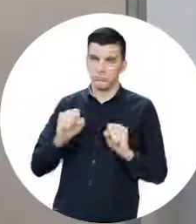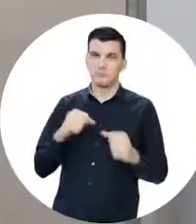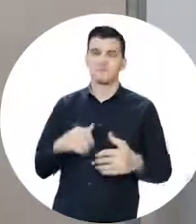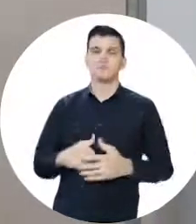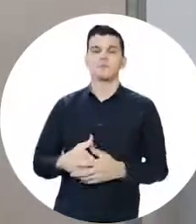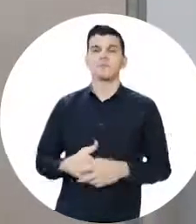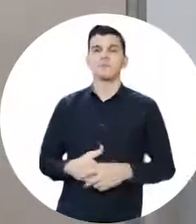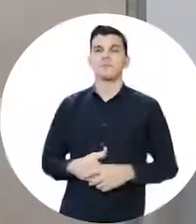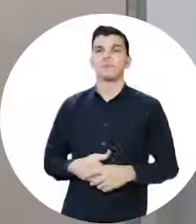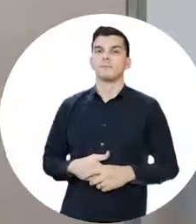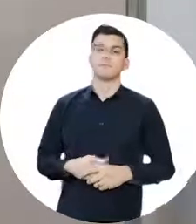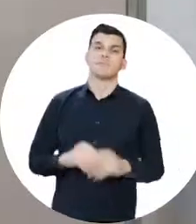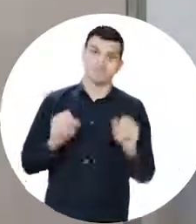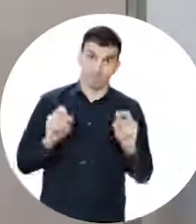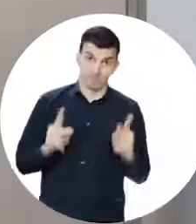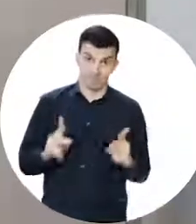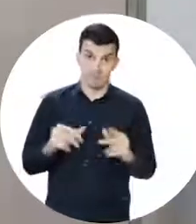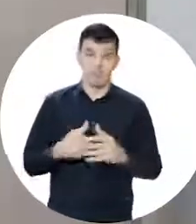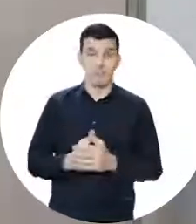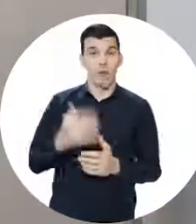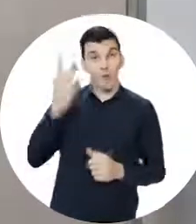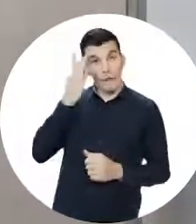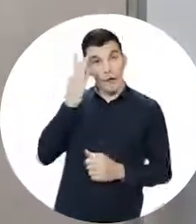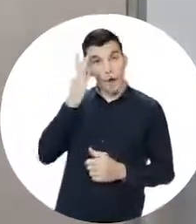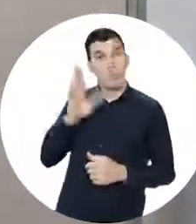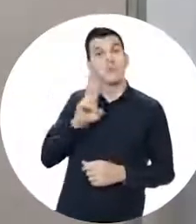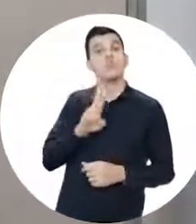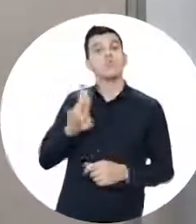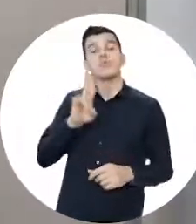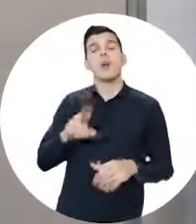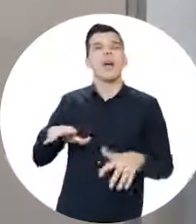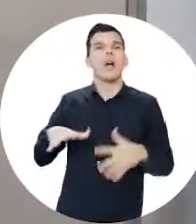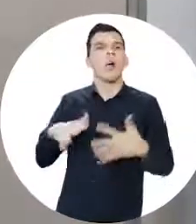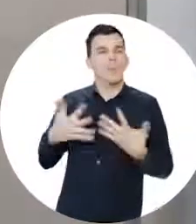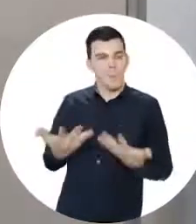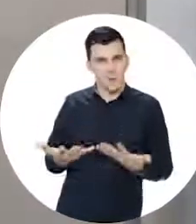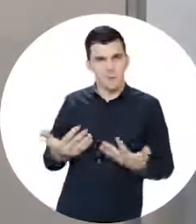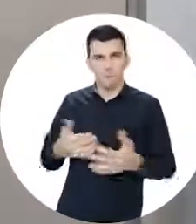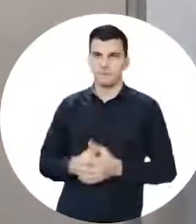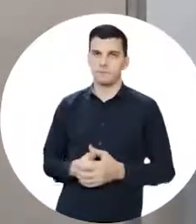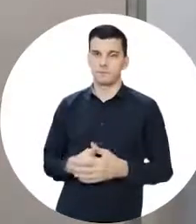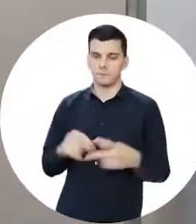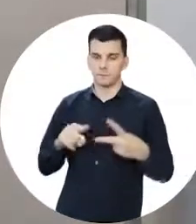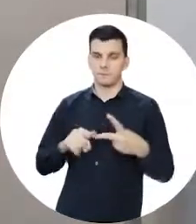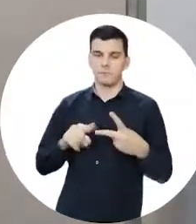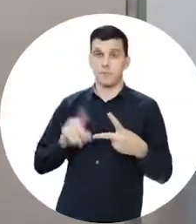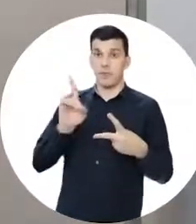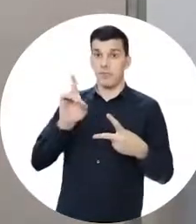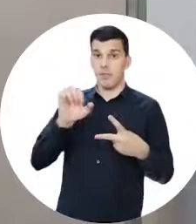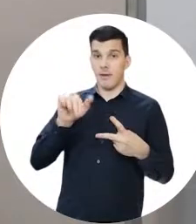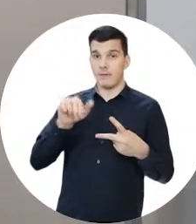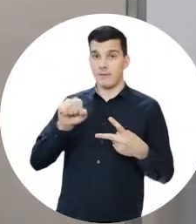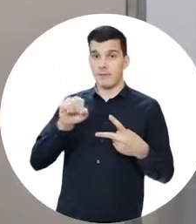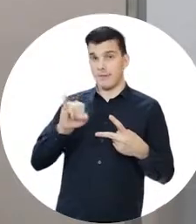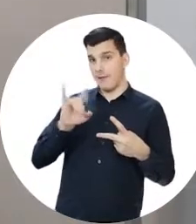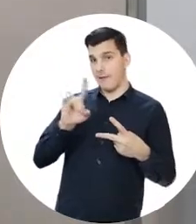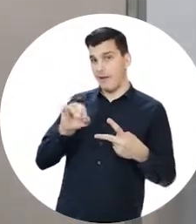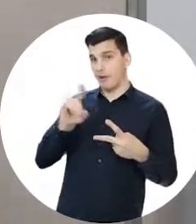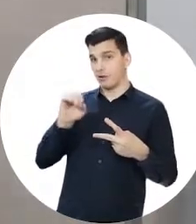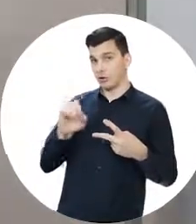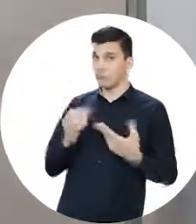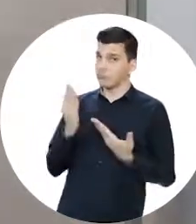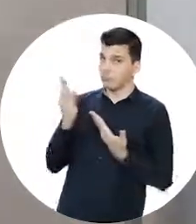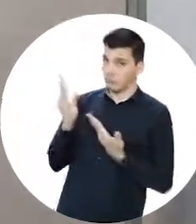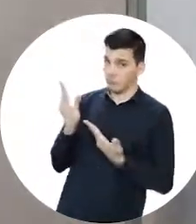aí vai, certo? Fórmula de densidade simplória. Densidade é igual a massa sobre